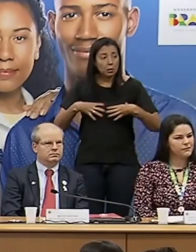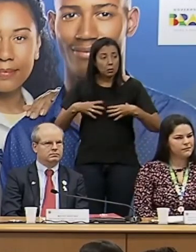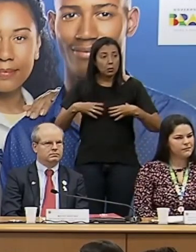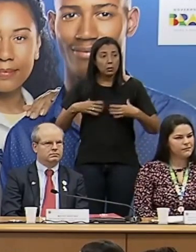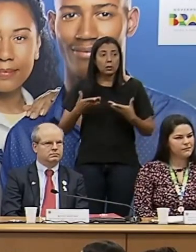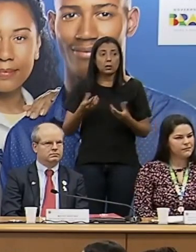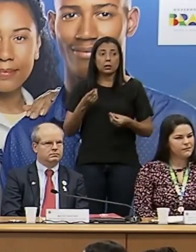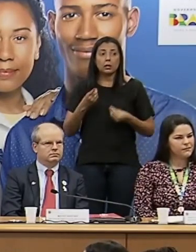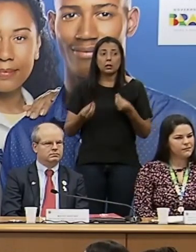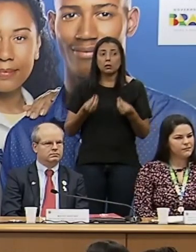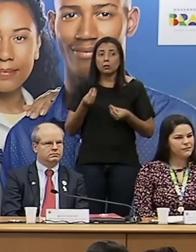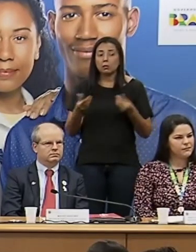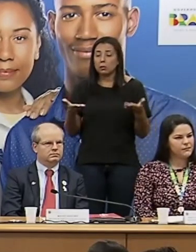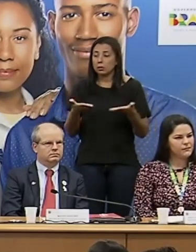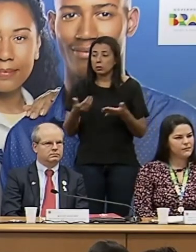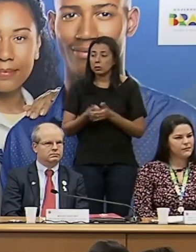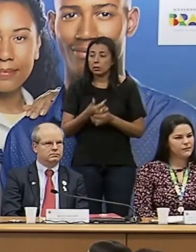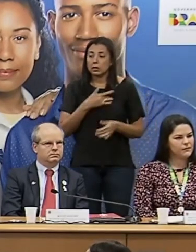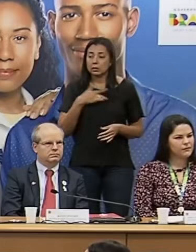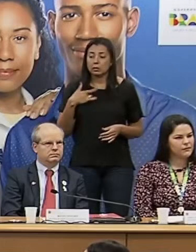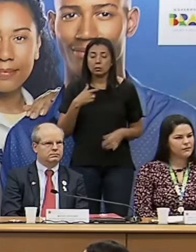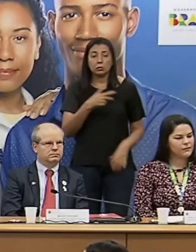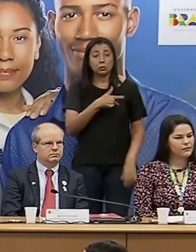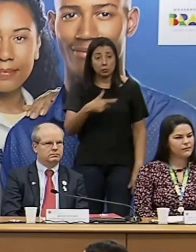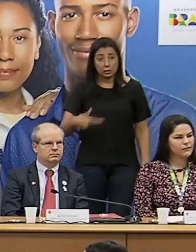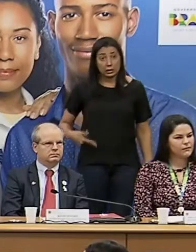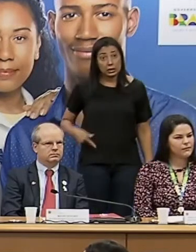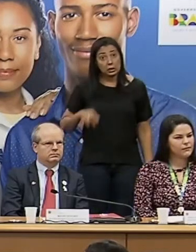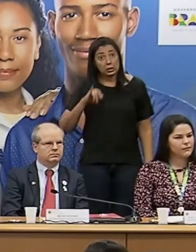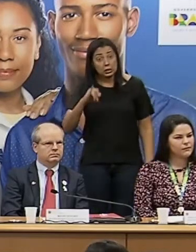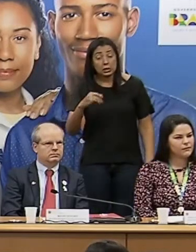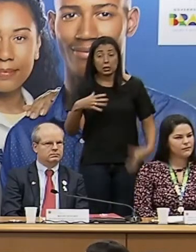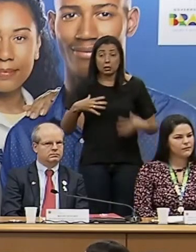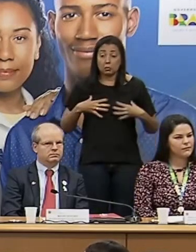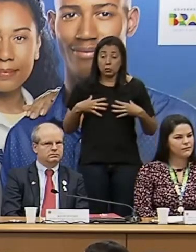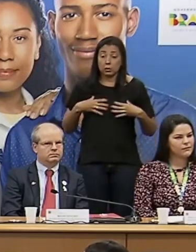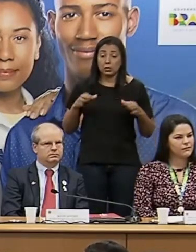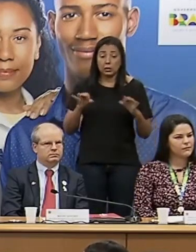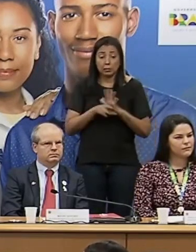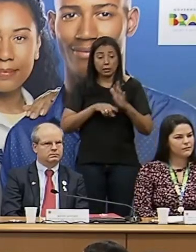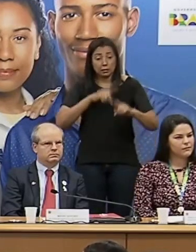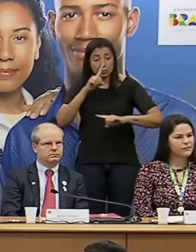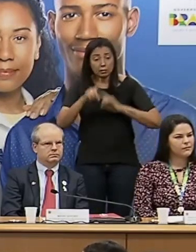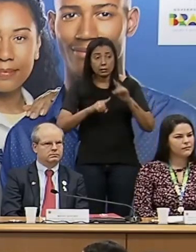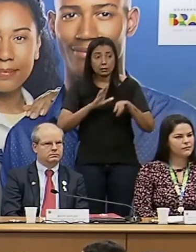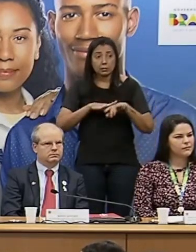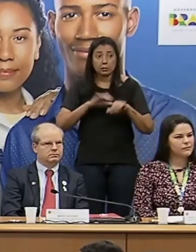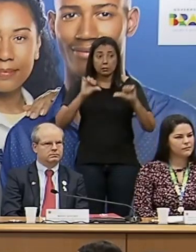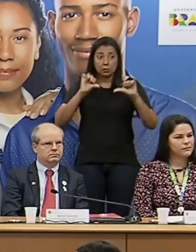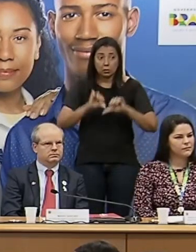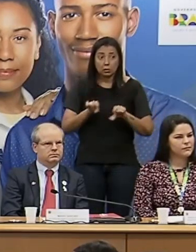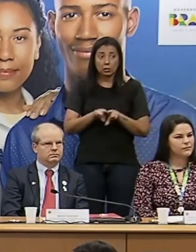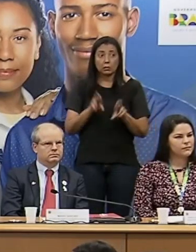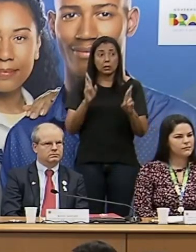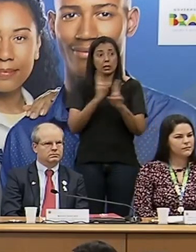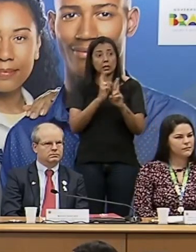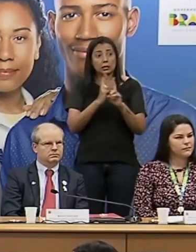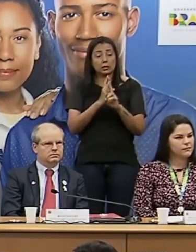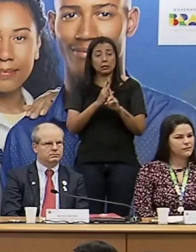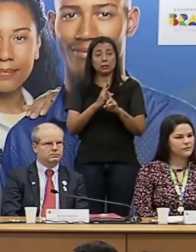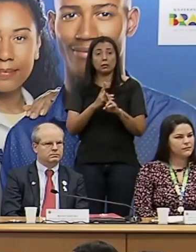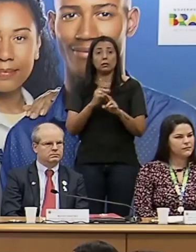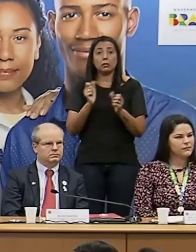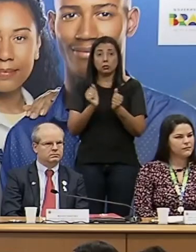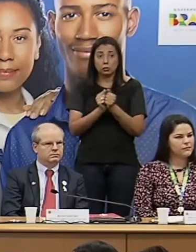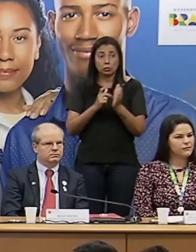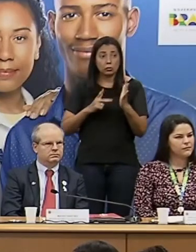tem como a gente ter uma atualização do estado de saúde do presidente, se essa pneumonia pode acabar avançando para um caso mais grave, se tem relação com o câncer que ele